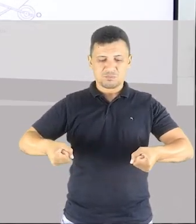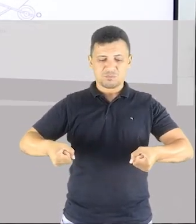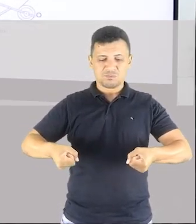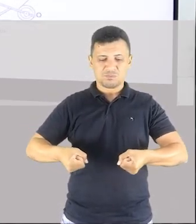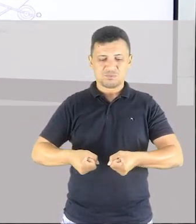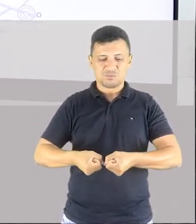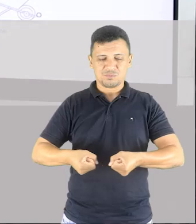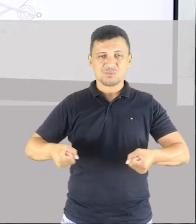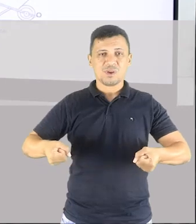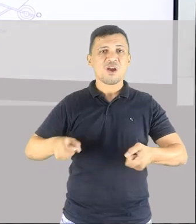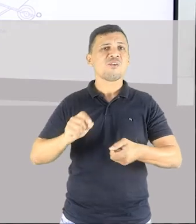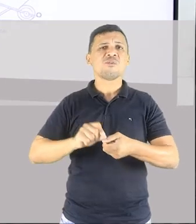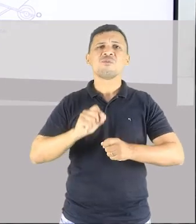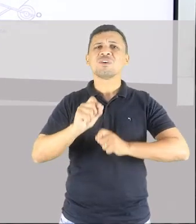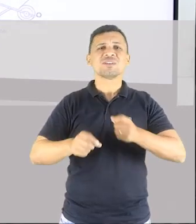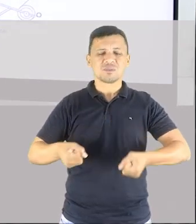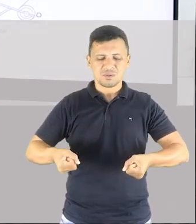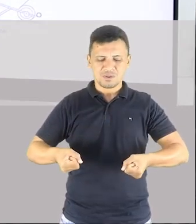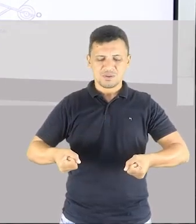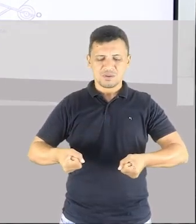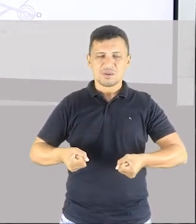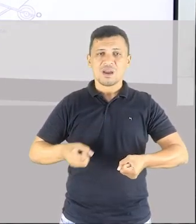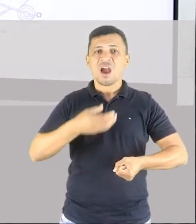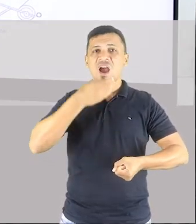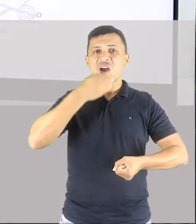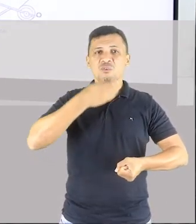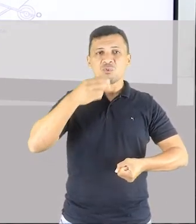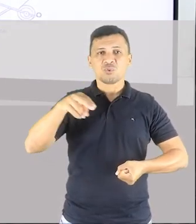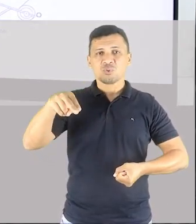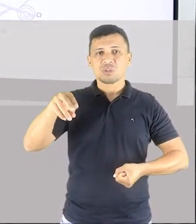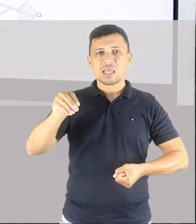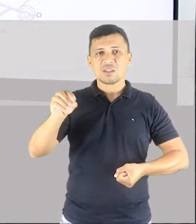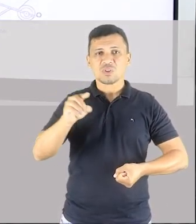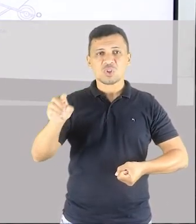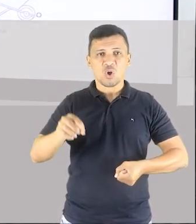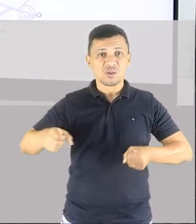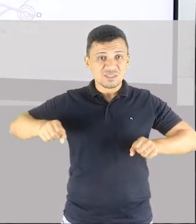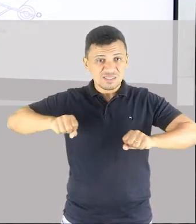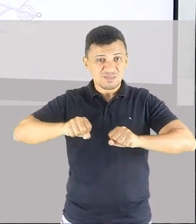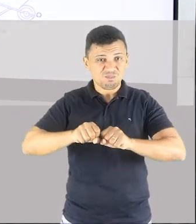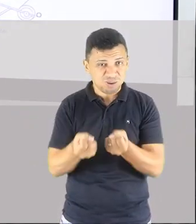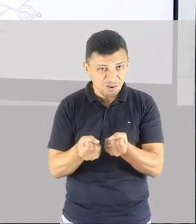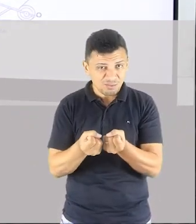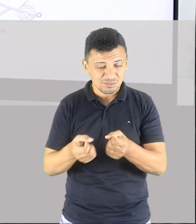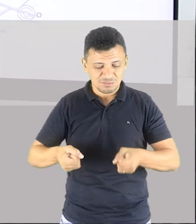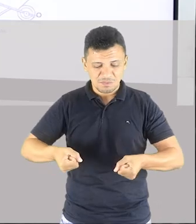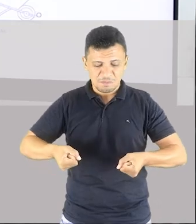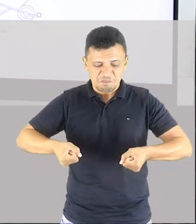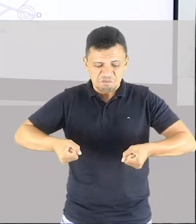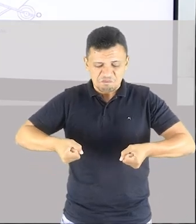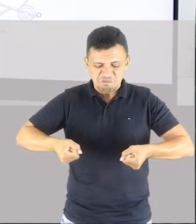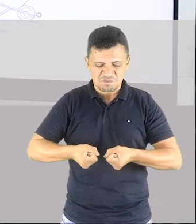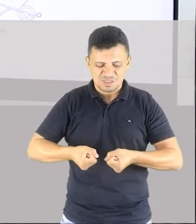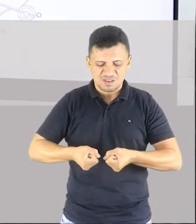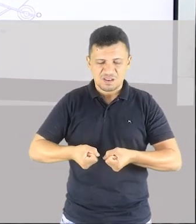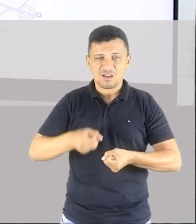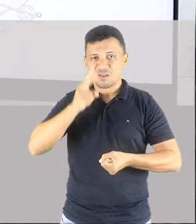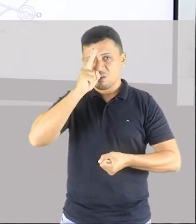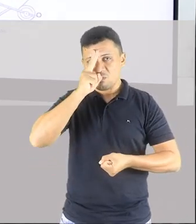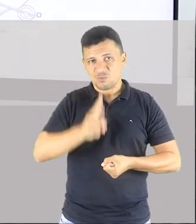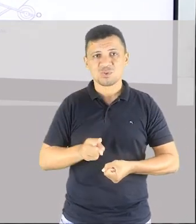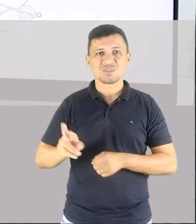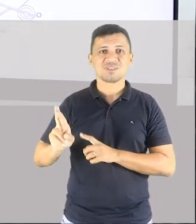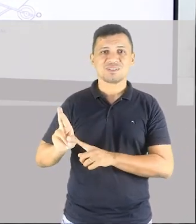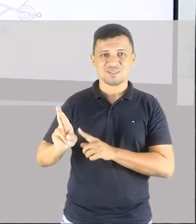é que ele quer fazer mesmo? Quebrar uma noz. Então, a força resistente é a força necessária para quebrar a noz,